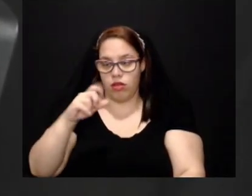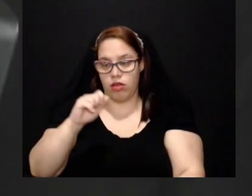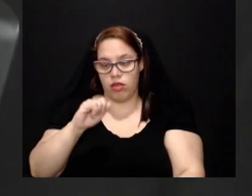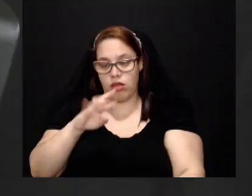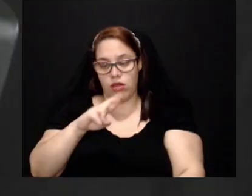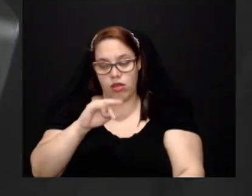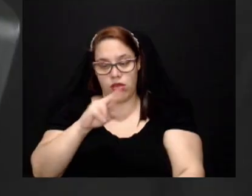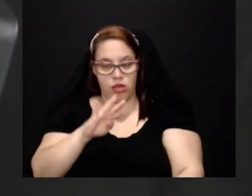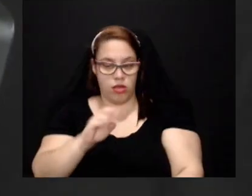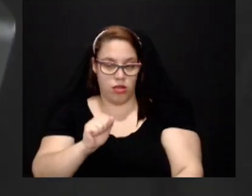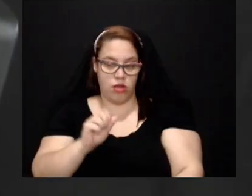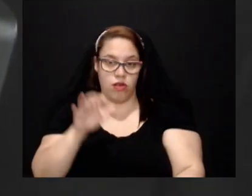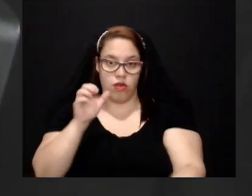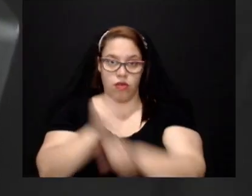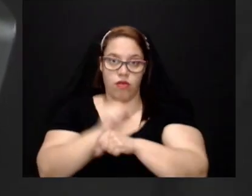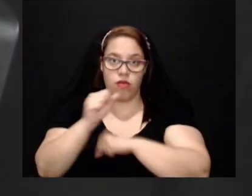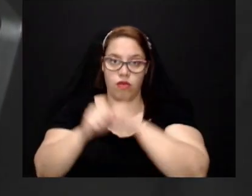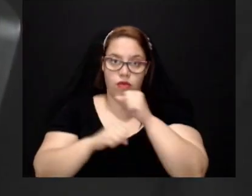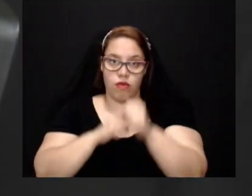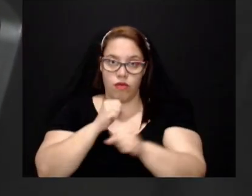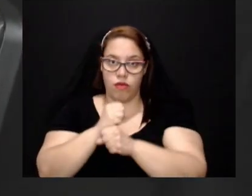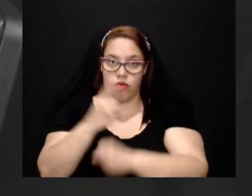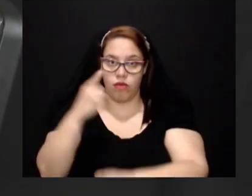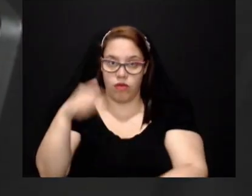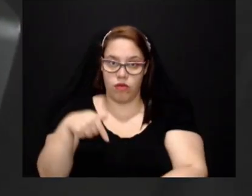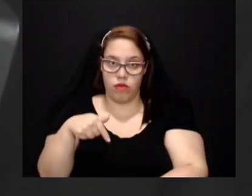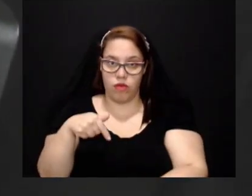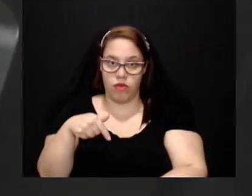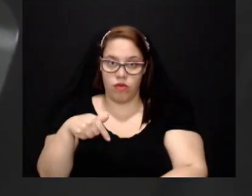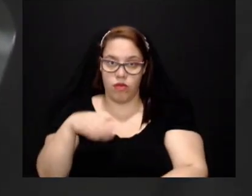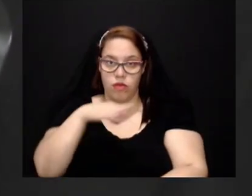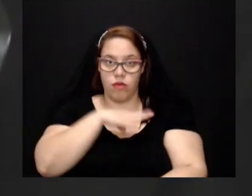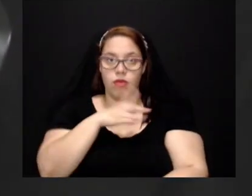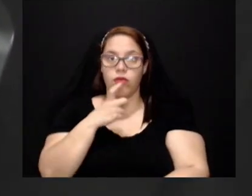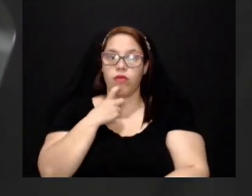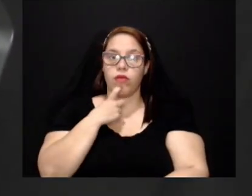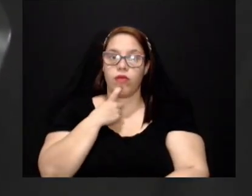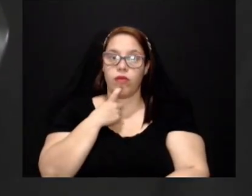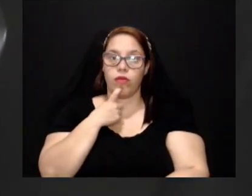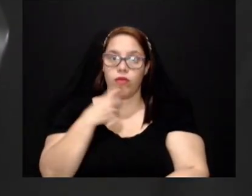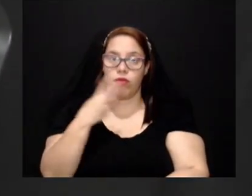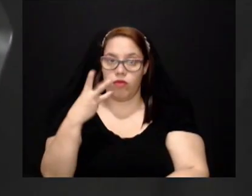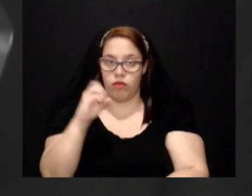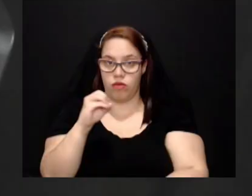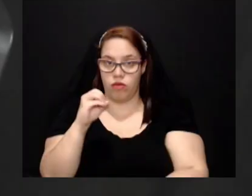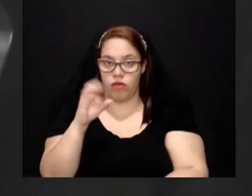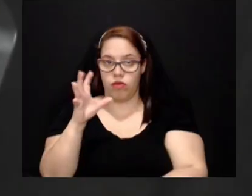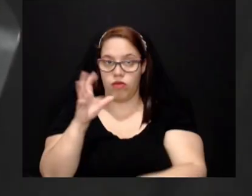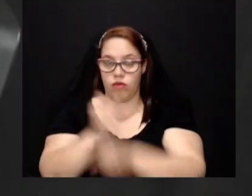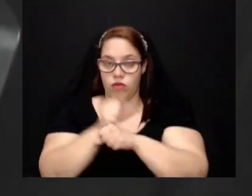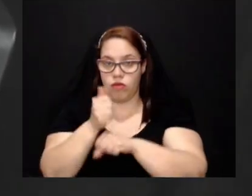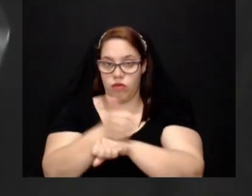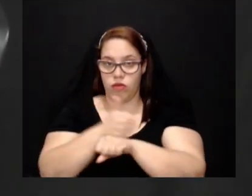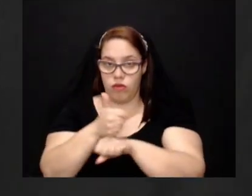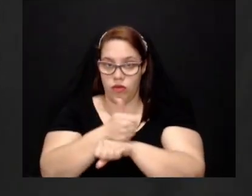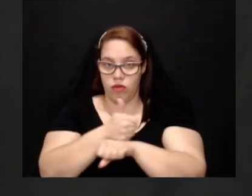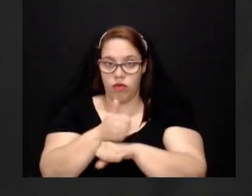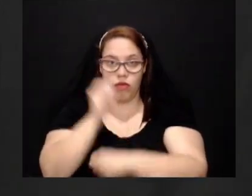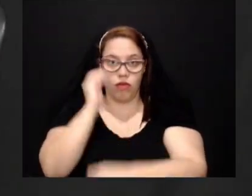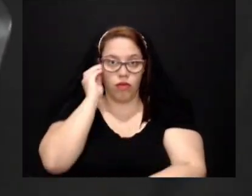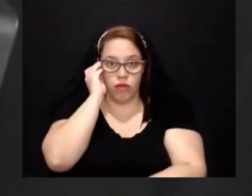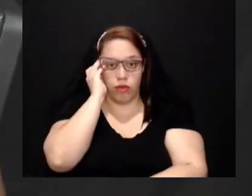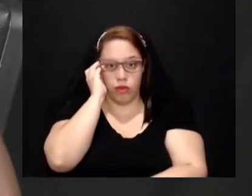completar o ano que vem 17 anos na rede municipal de Campinas, 30 anos na profissão. Já estou apta a me